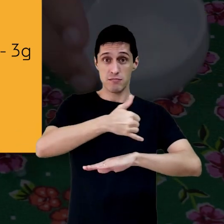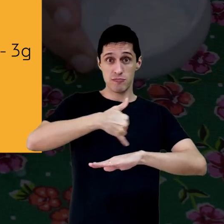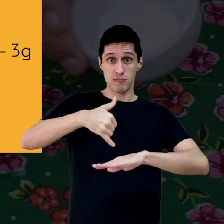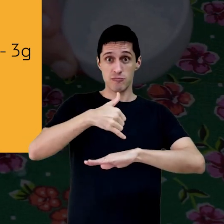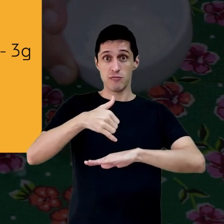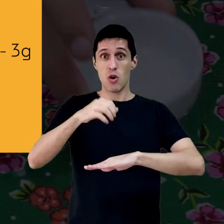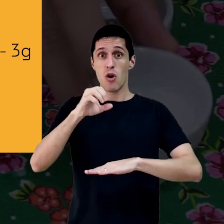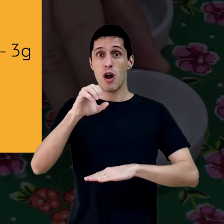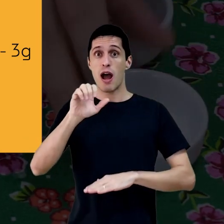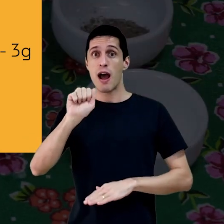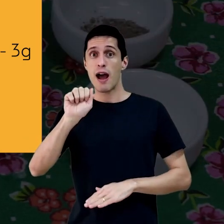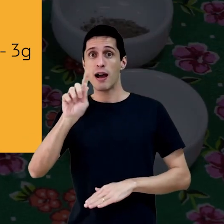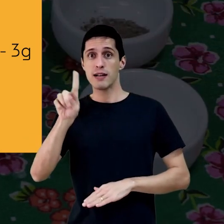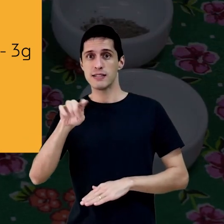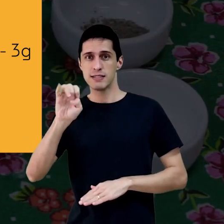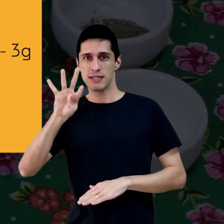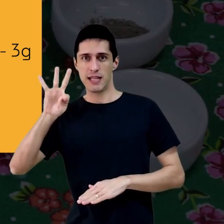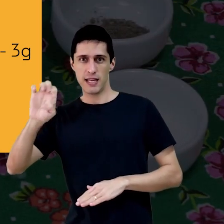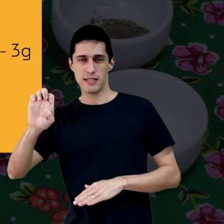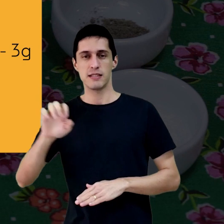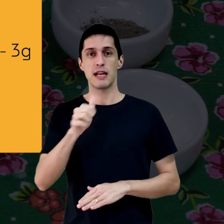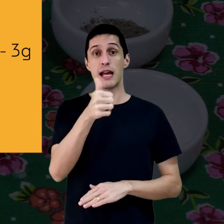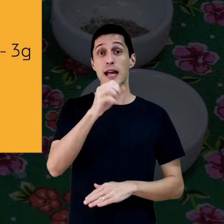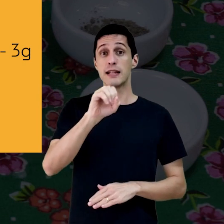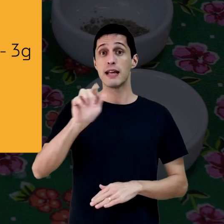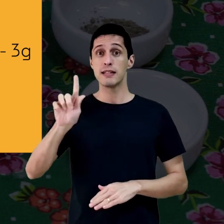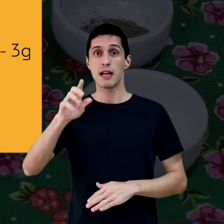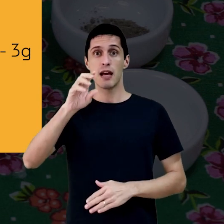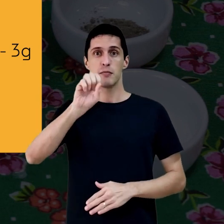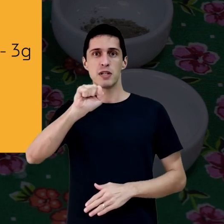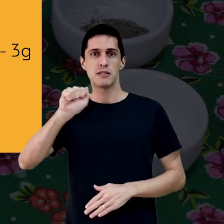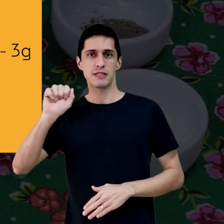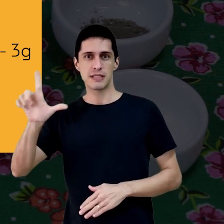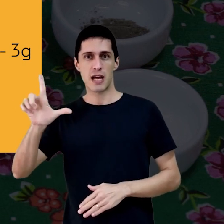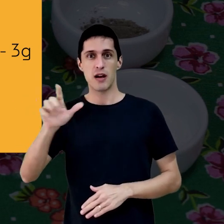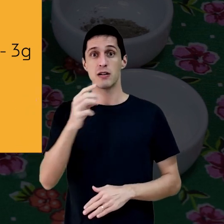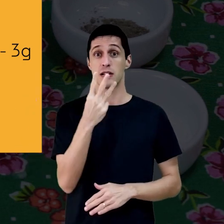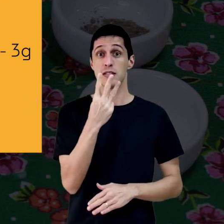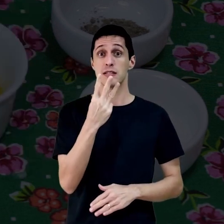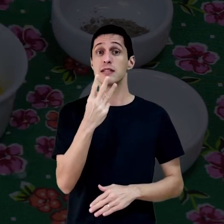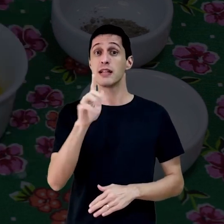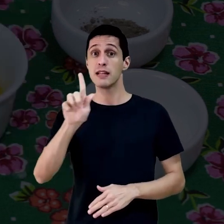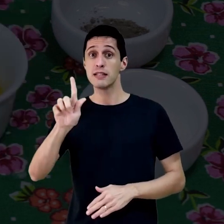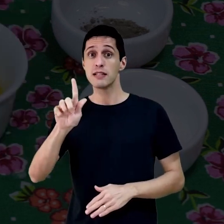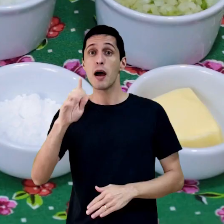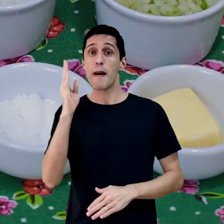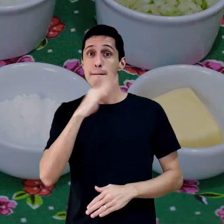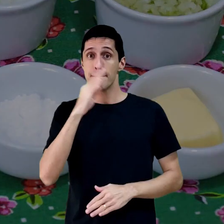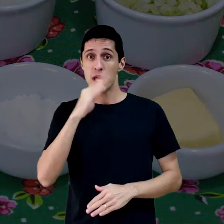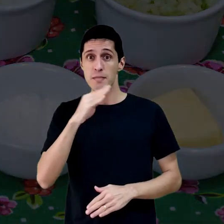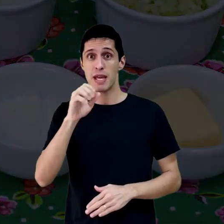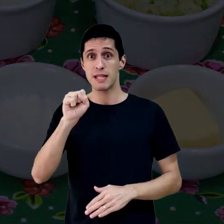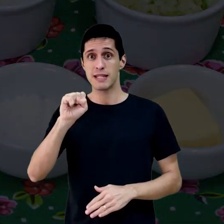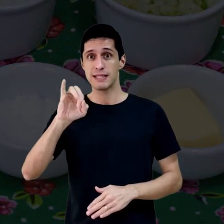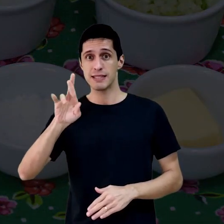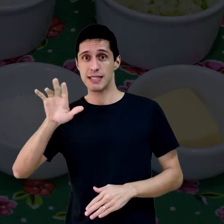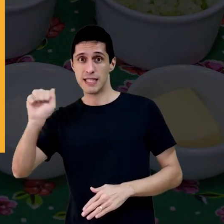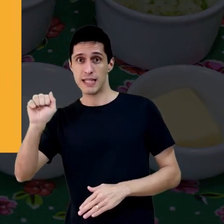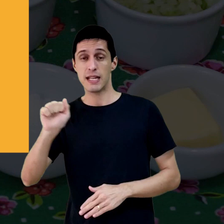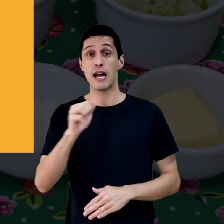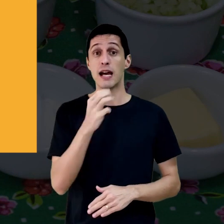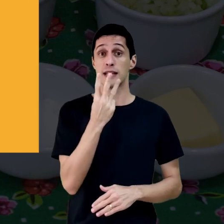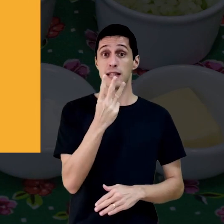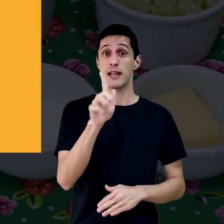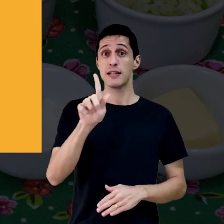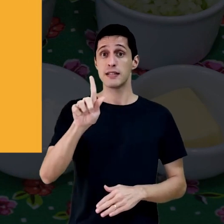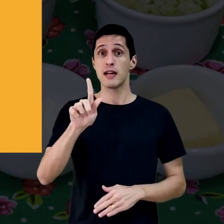10 gramas de sal, 3 gramas de pimenta síria e 3 gramas de pimenta do reino. Para a receita do molho, nós